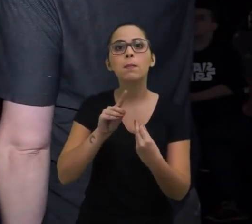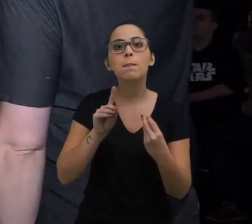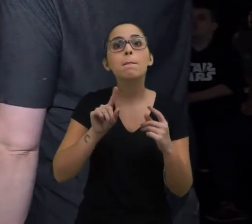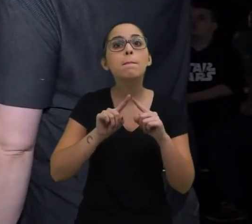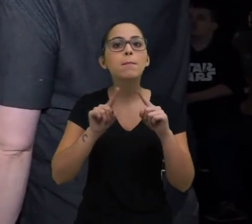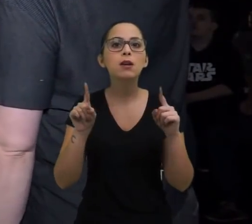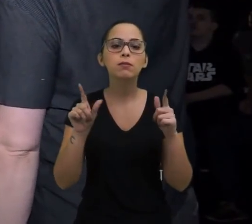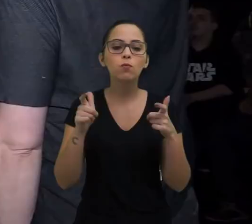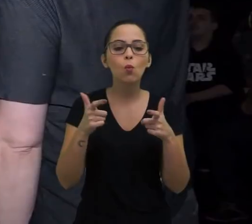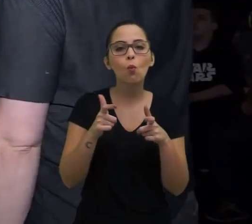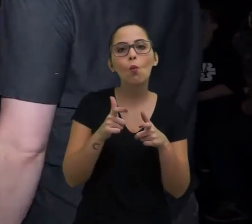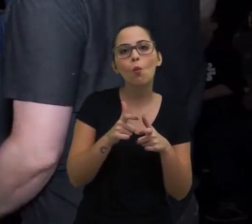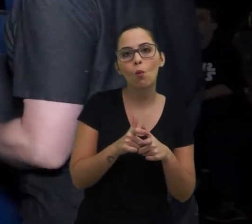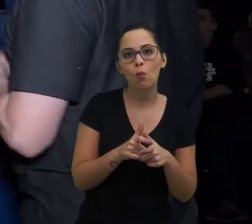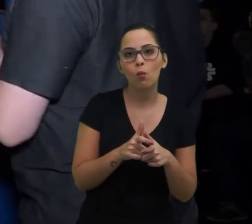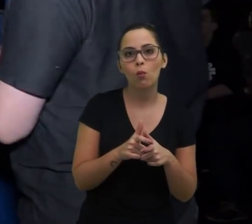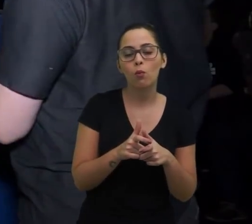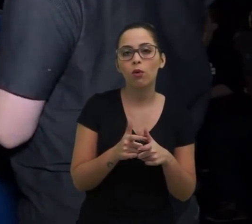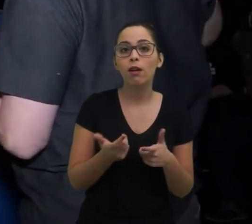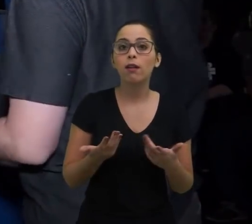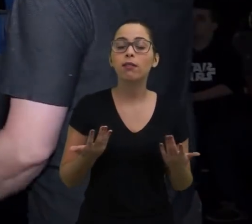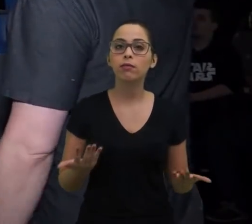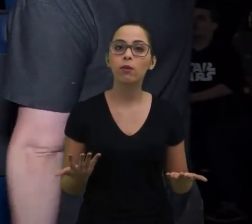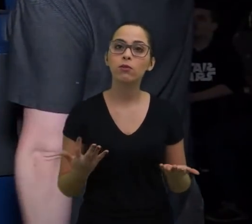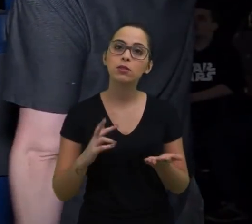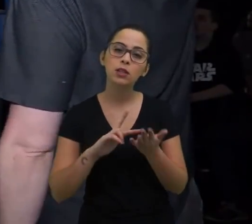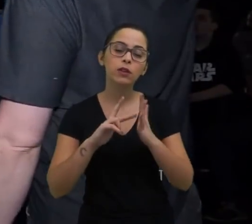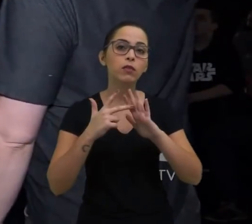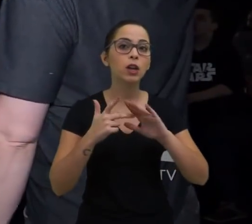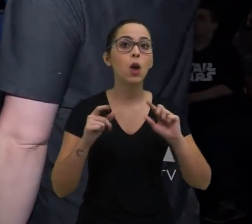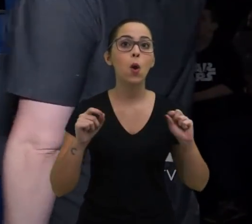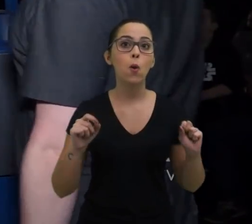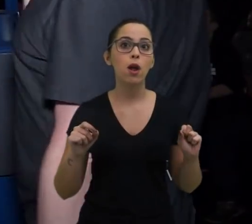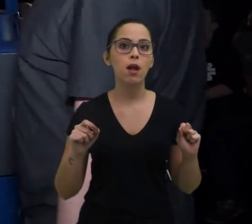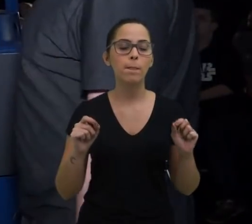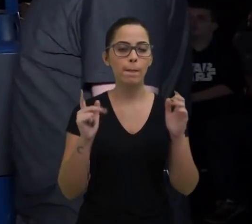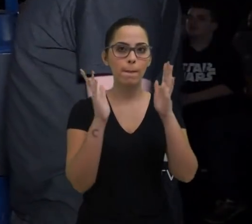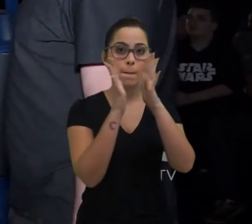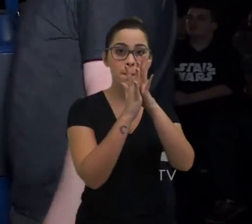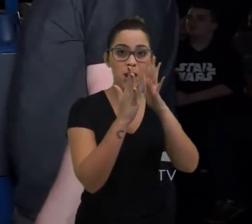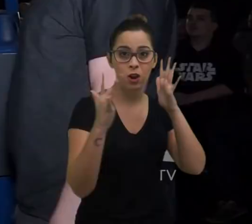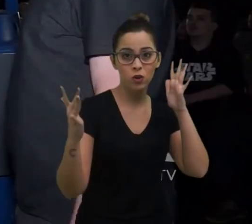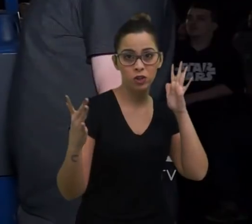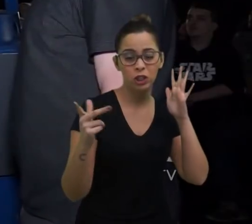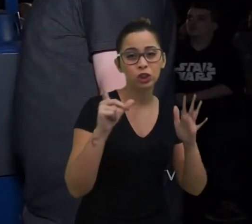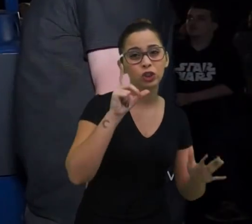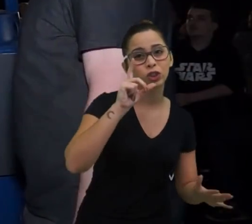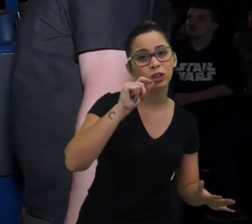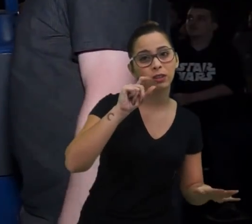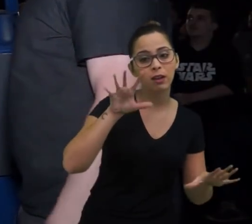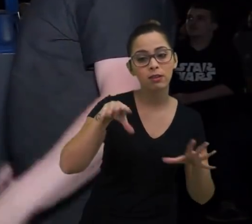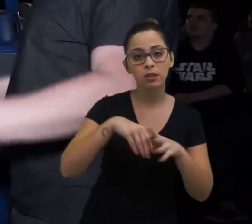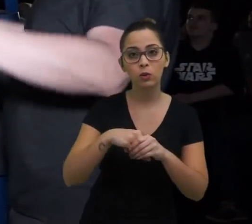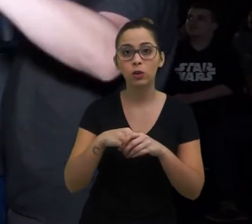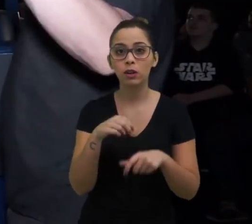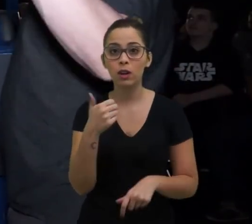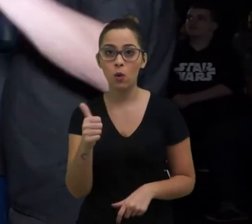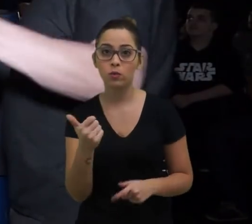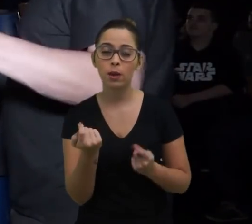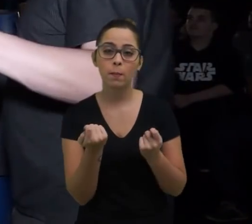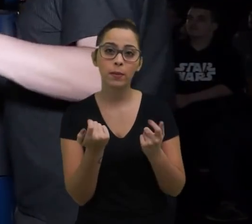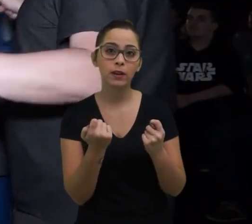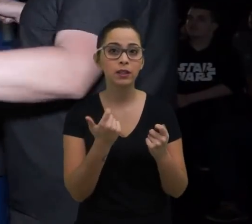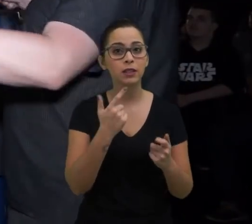em uma região de 100 parsecs, tá? 1/100º do diâmetro do disco da Via Láctea. Então eu tenho que